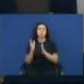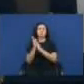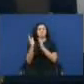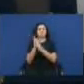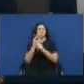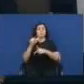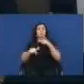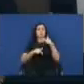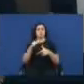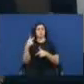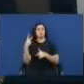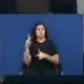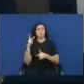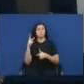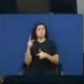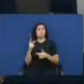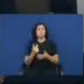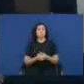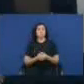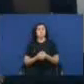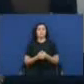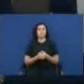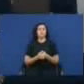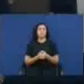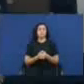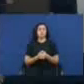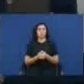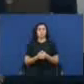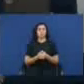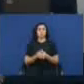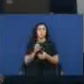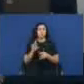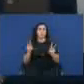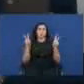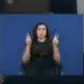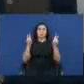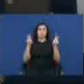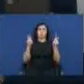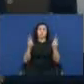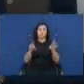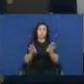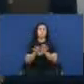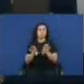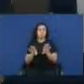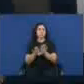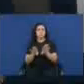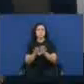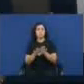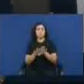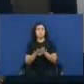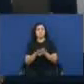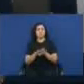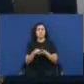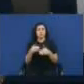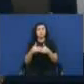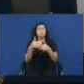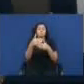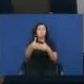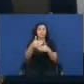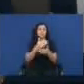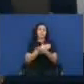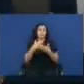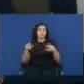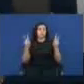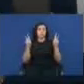que está fazendo nas podas. Ele falou que ele vai entrar em breve